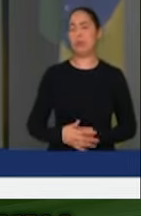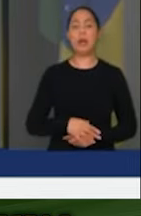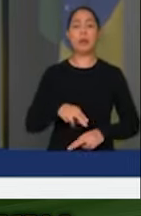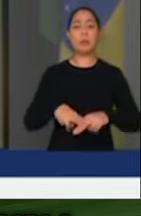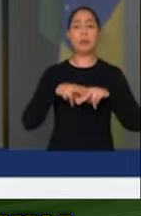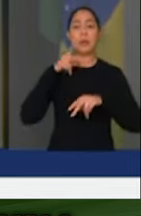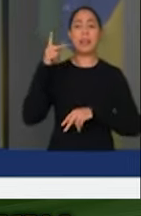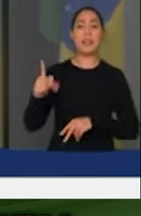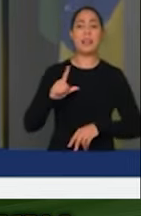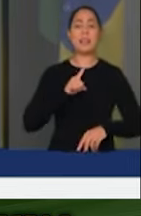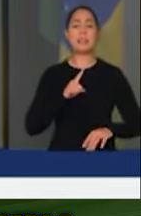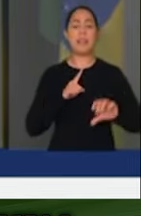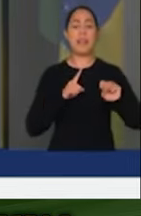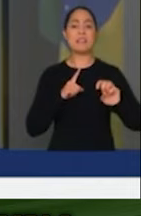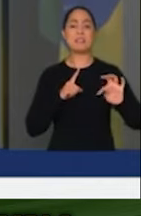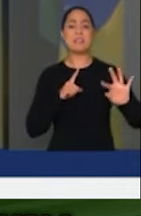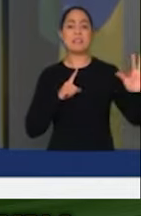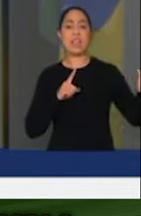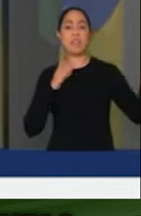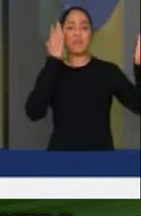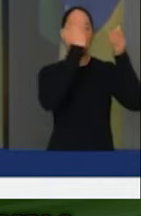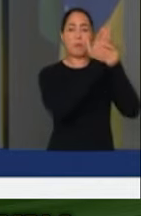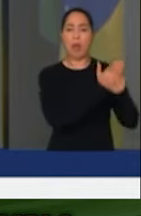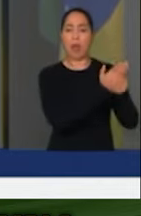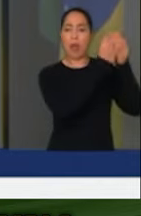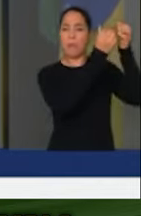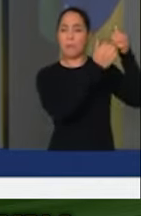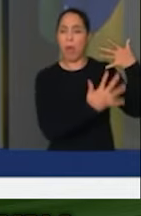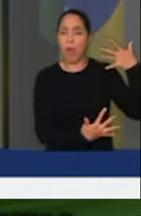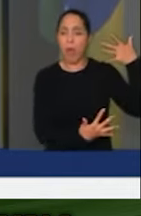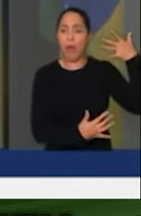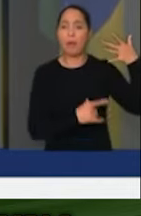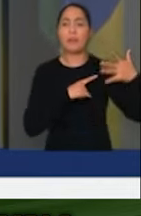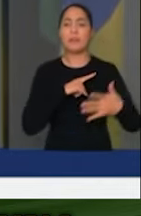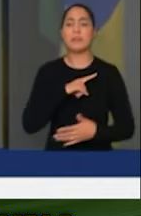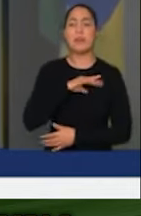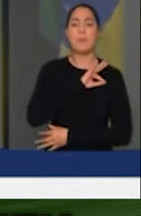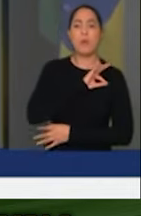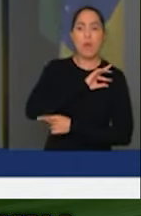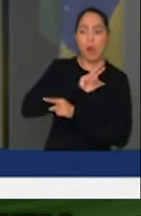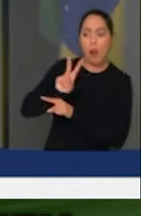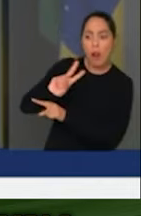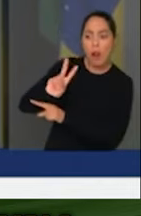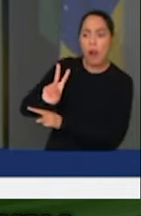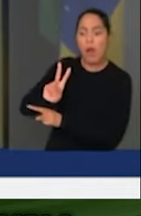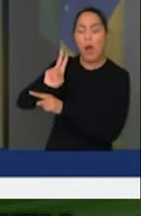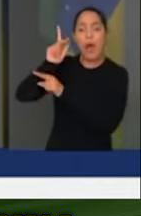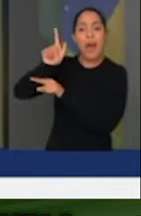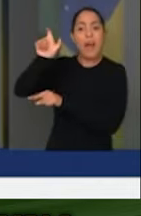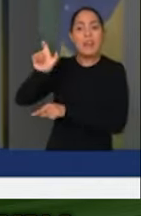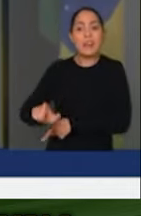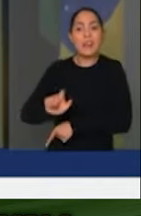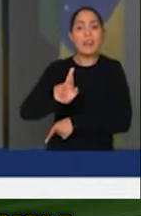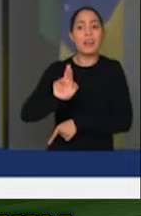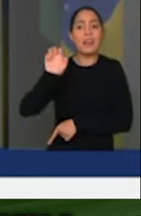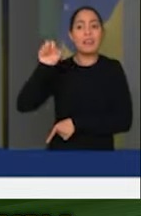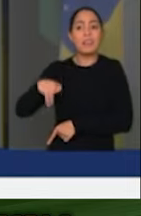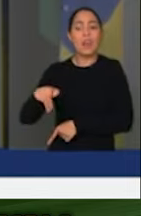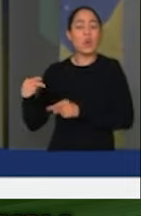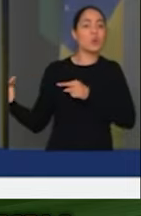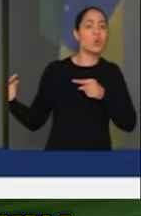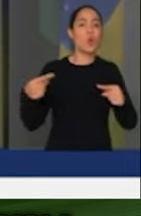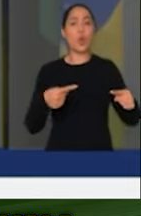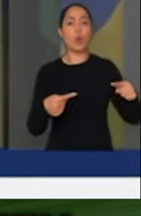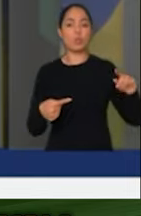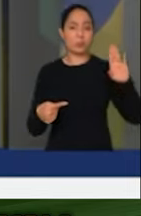no STF, de inquéritos policiais, o tempo inteiro criando narrativas contra o governo Bolsonaro, contra